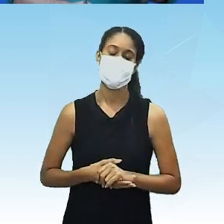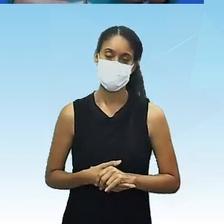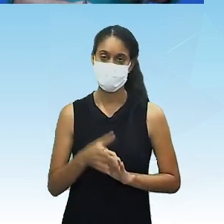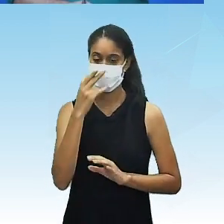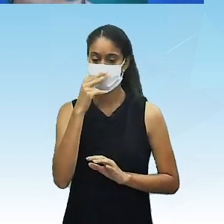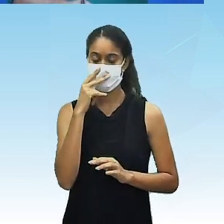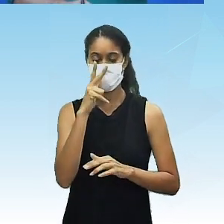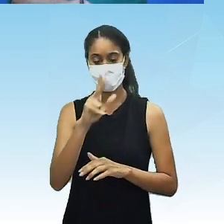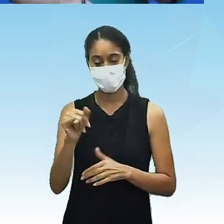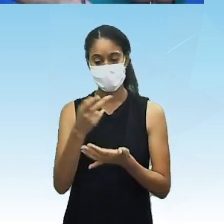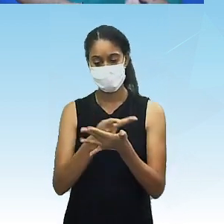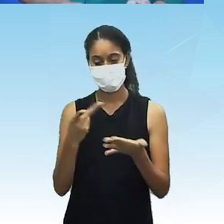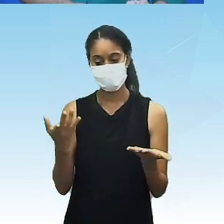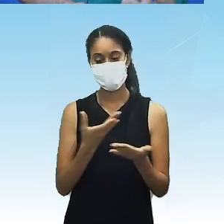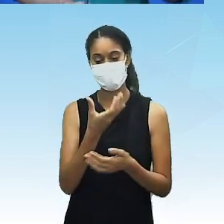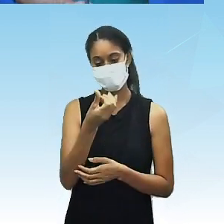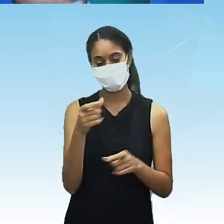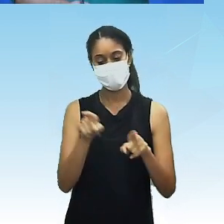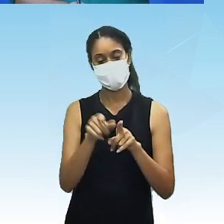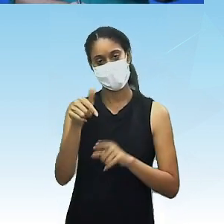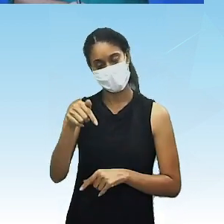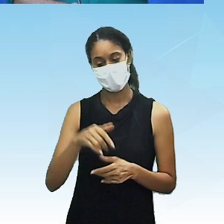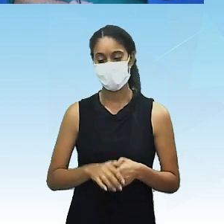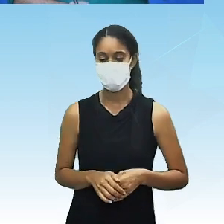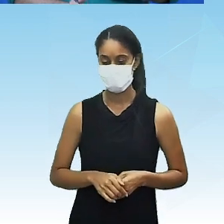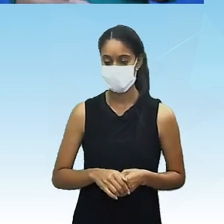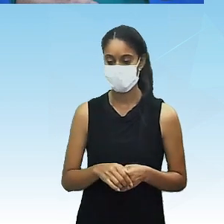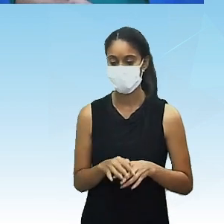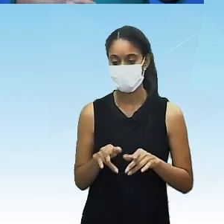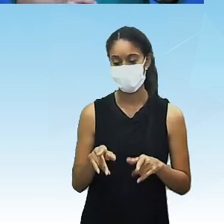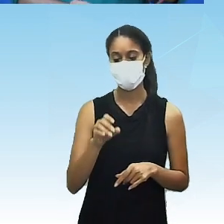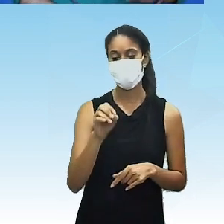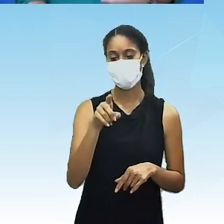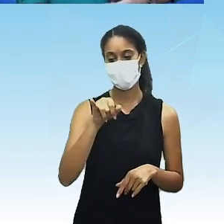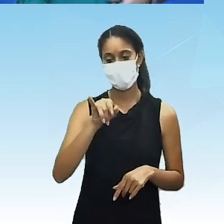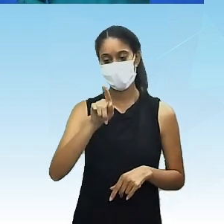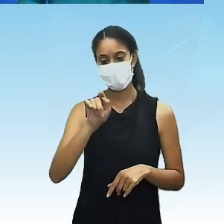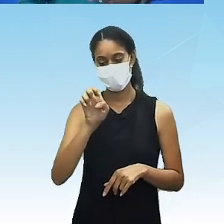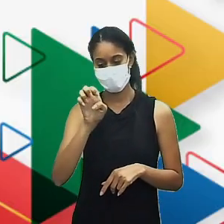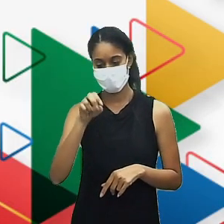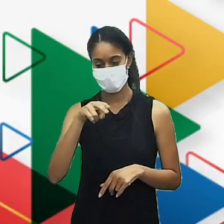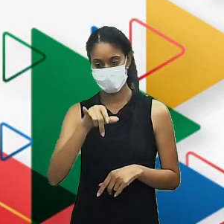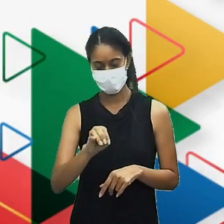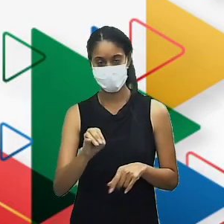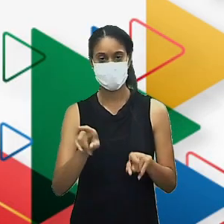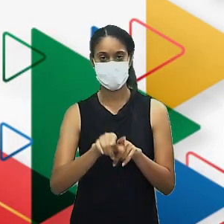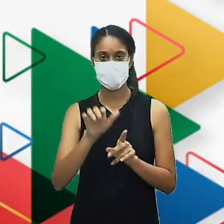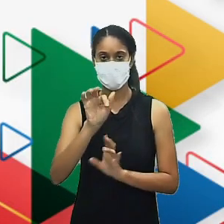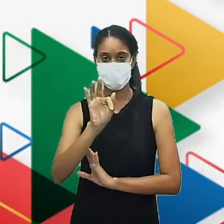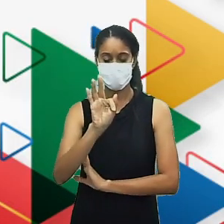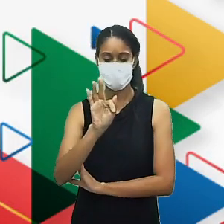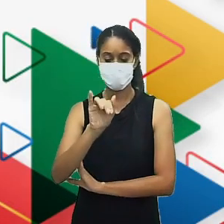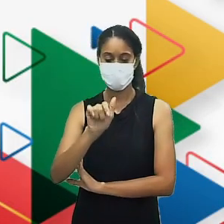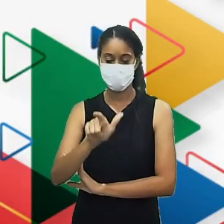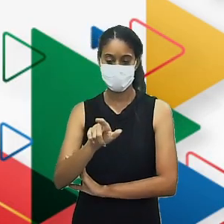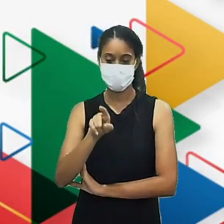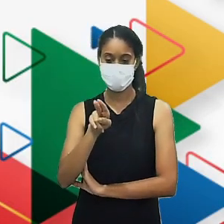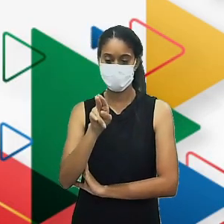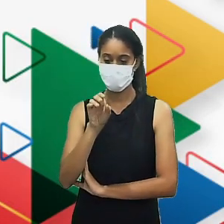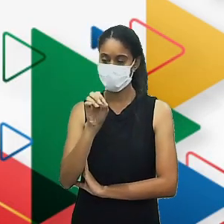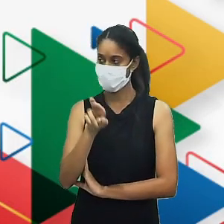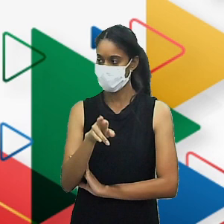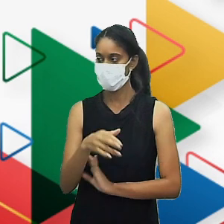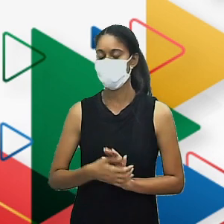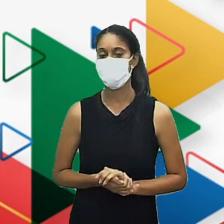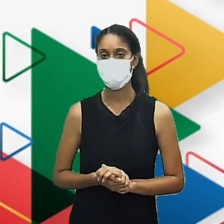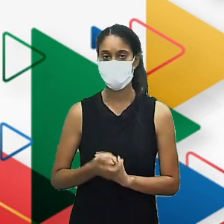acontecer agora para 6 e 7A, com as exceções do oxigênio e flúor. Vou mostrar agora. No caso da família 6A, que você está vendo aqui agora,